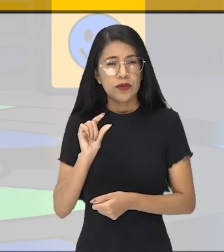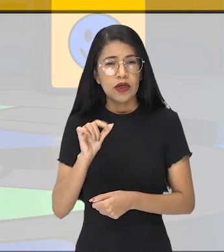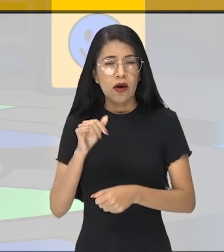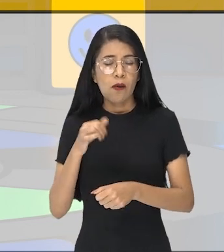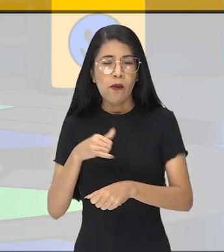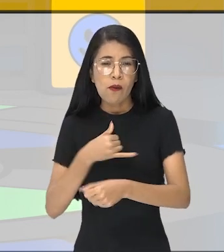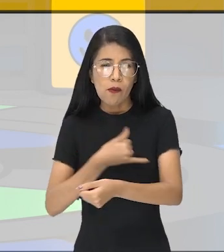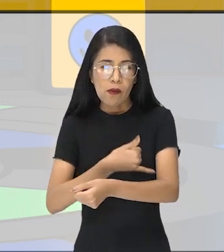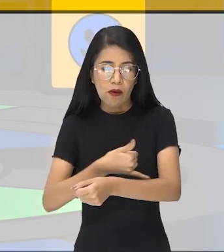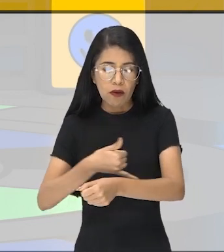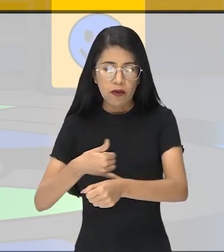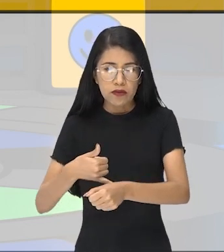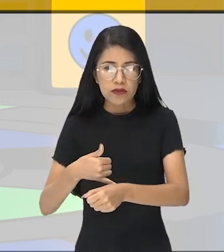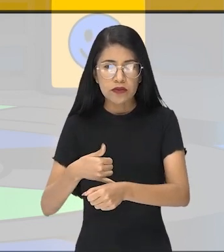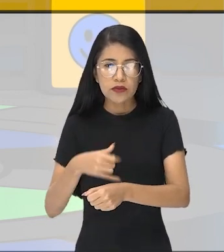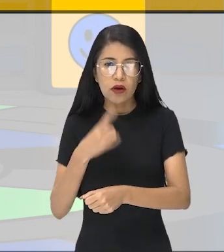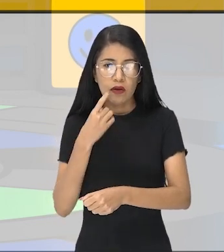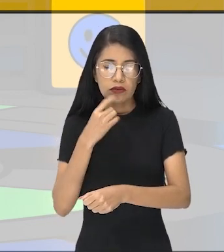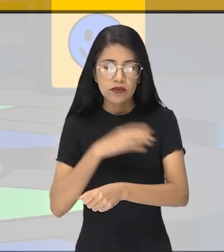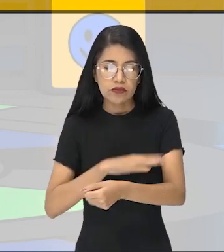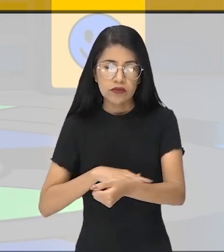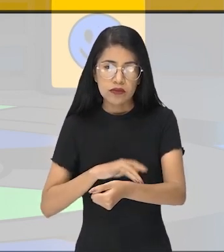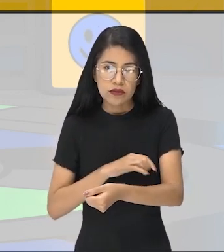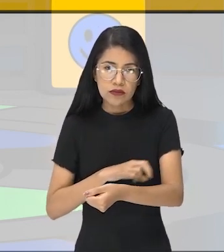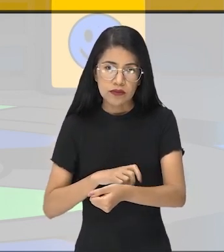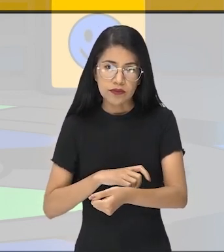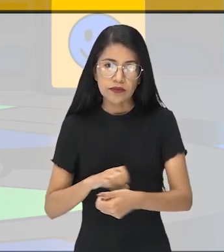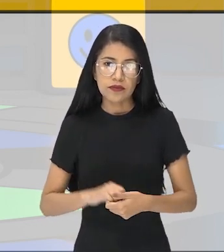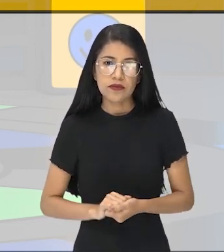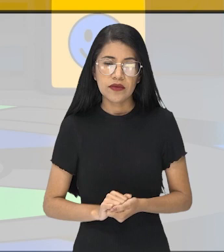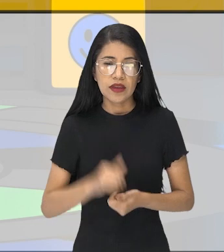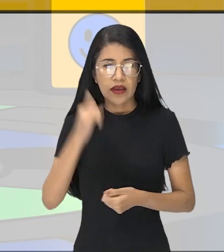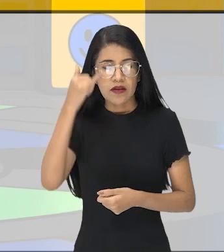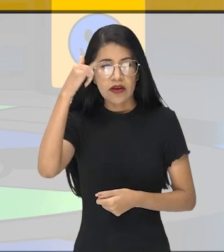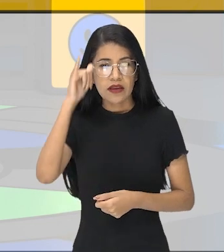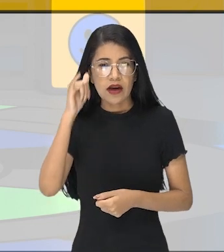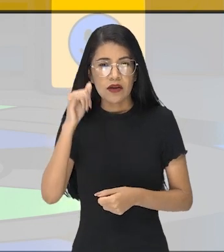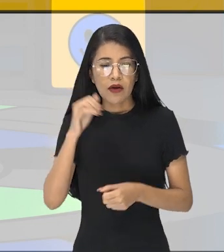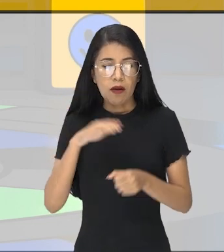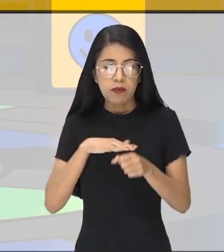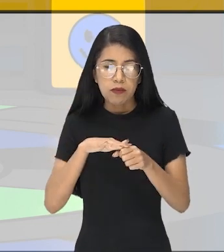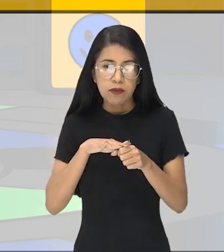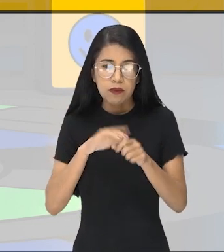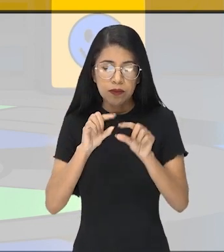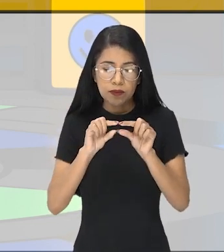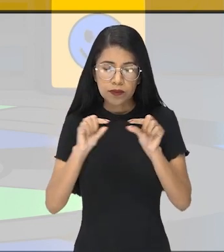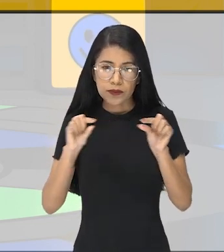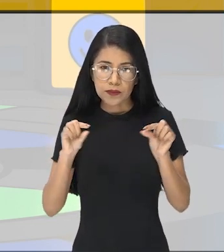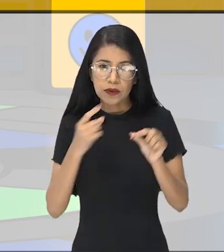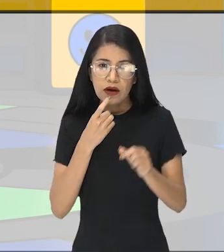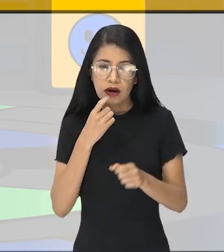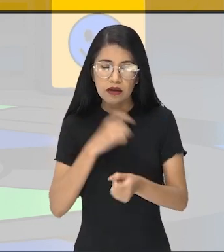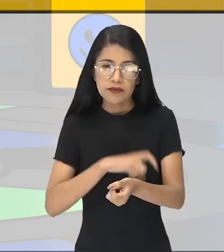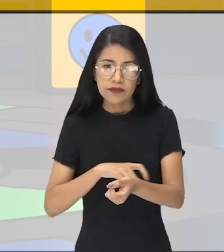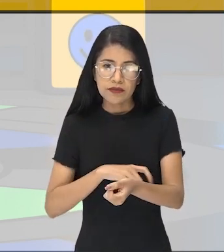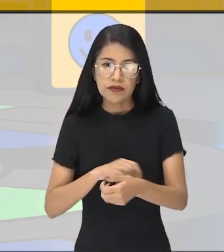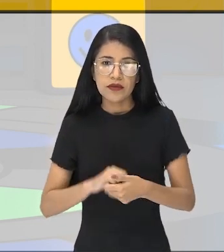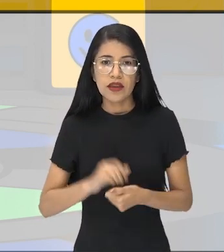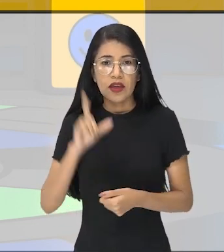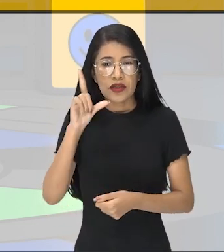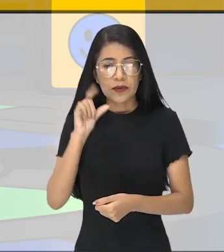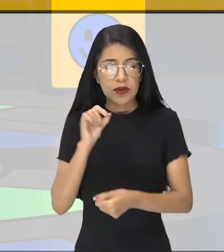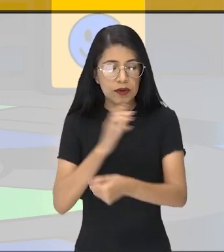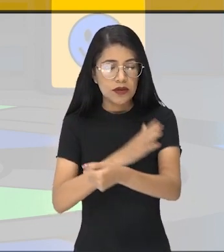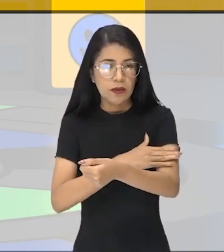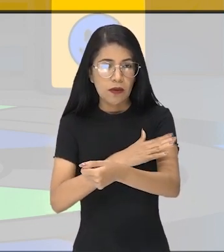do HDL colesterol, reduzindo assim problemas de entupimento nas artérias. Redução da pressão